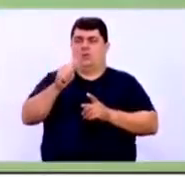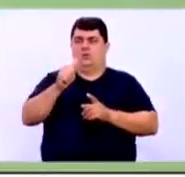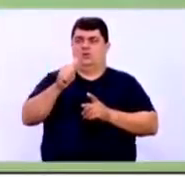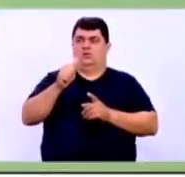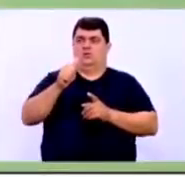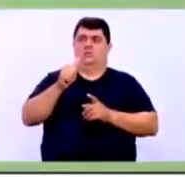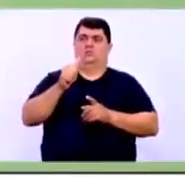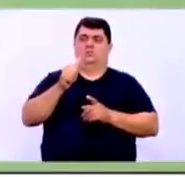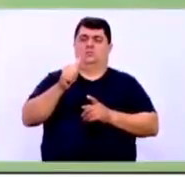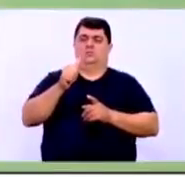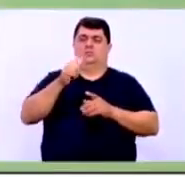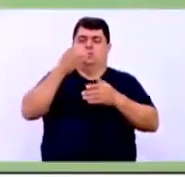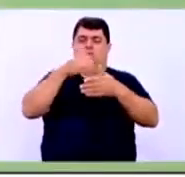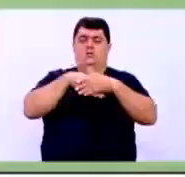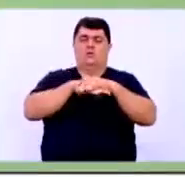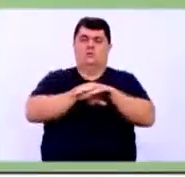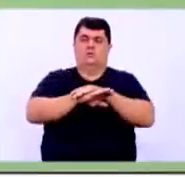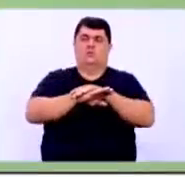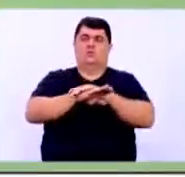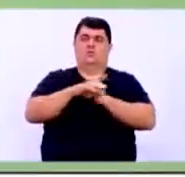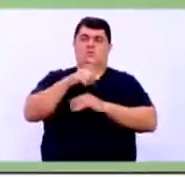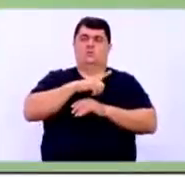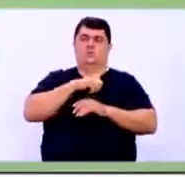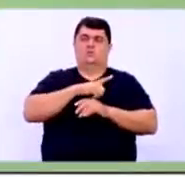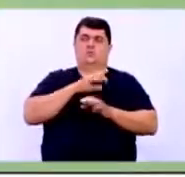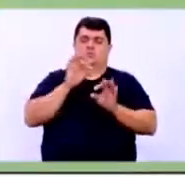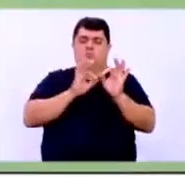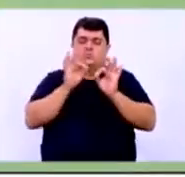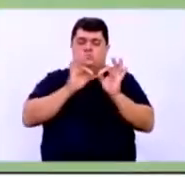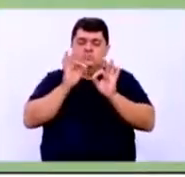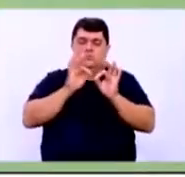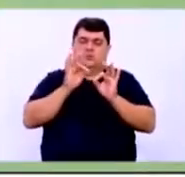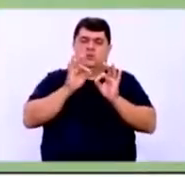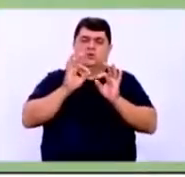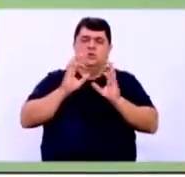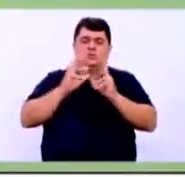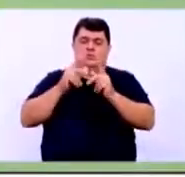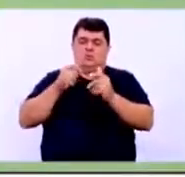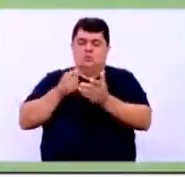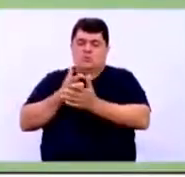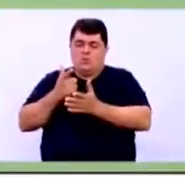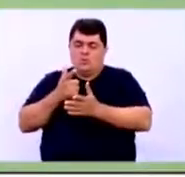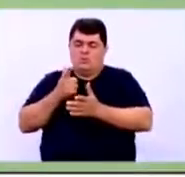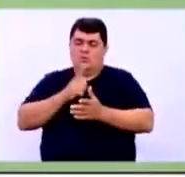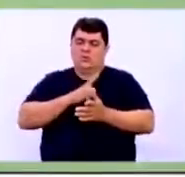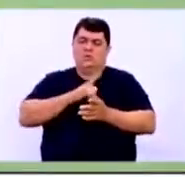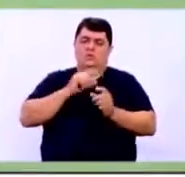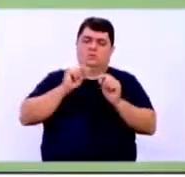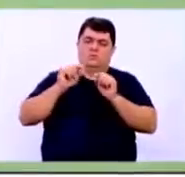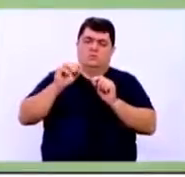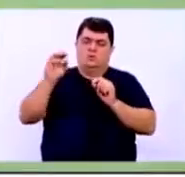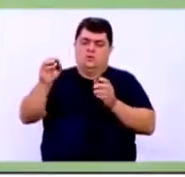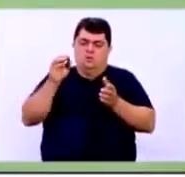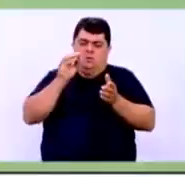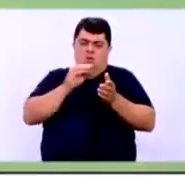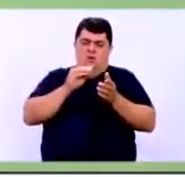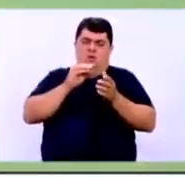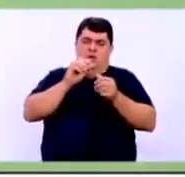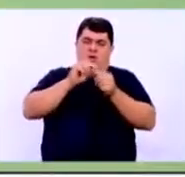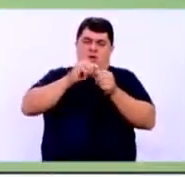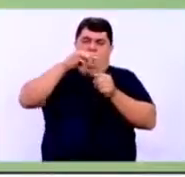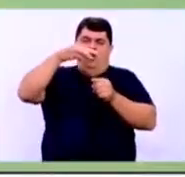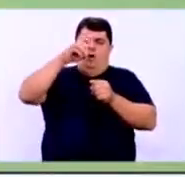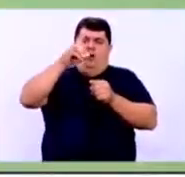estoques. Ajuste o valor médio dos estoques. A cada aquisição de mercadoria, fornece uma média sobre